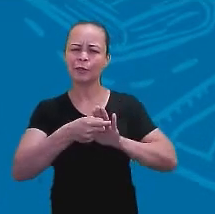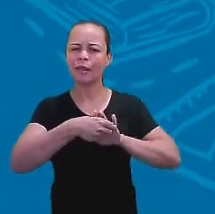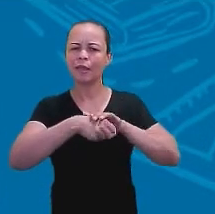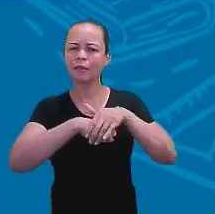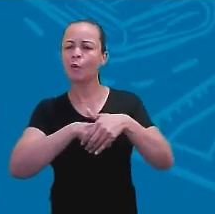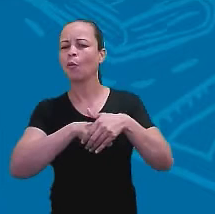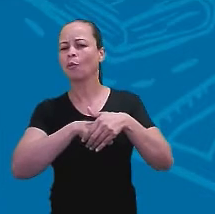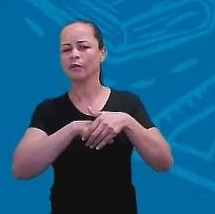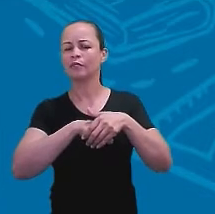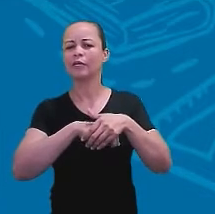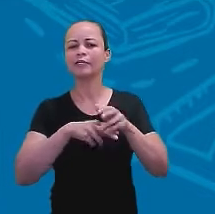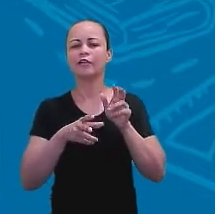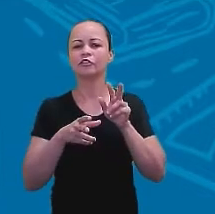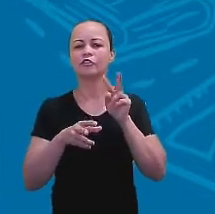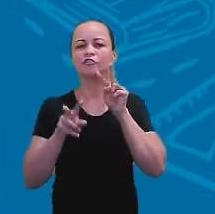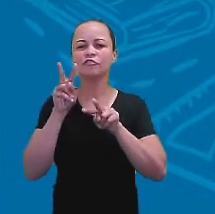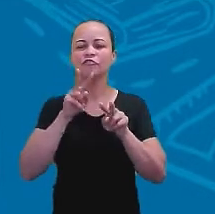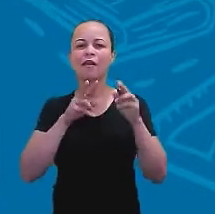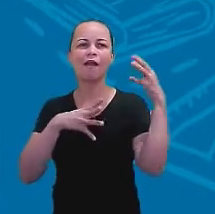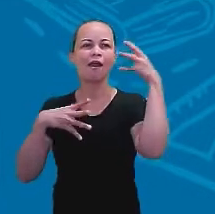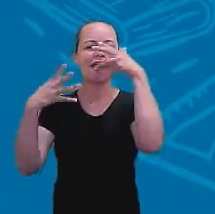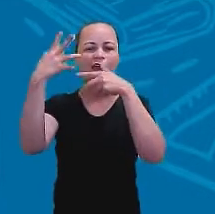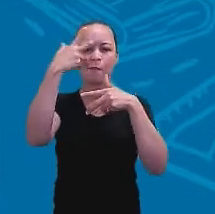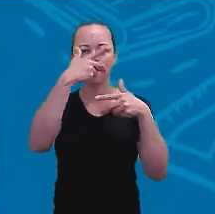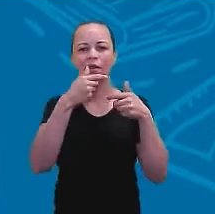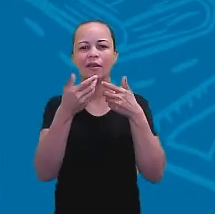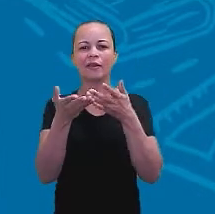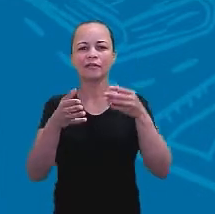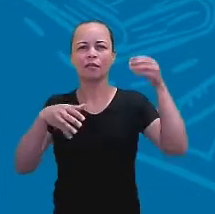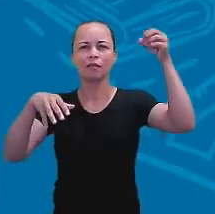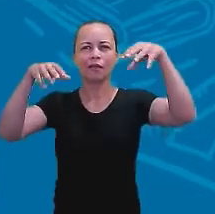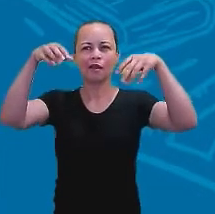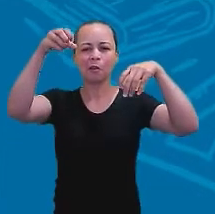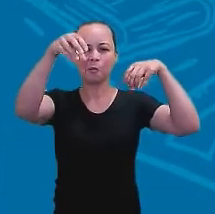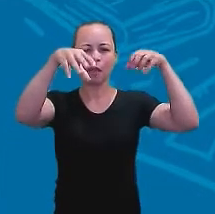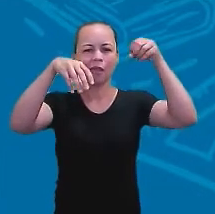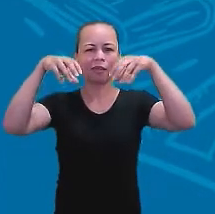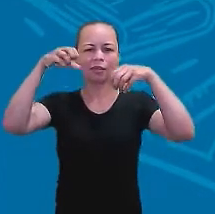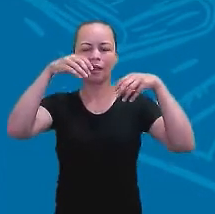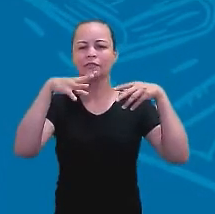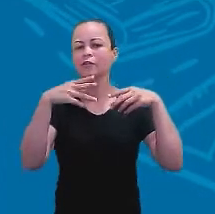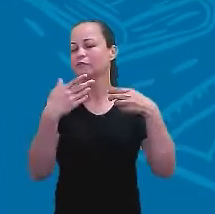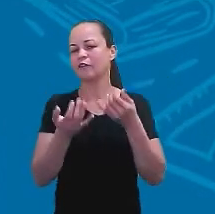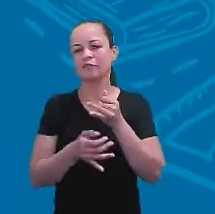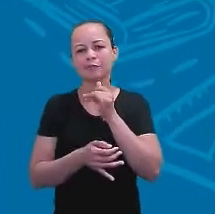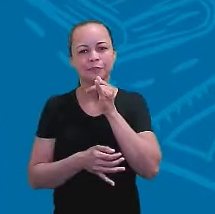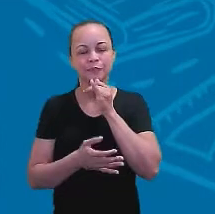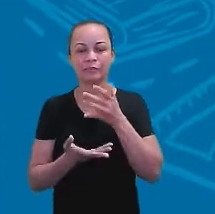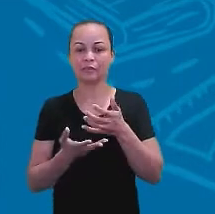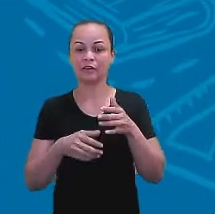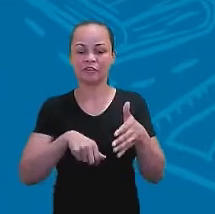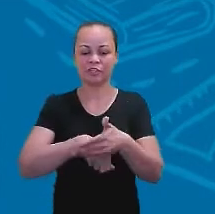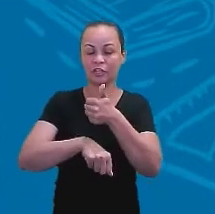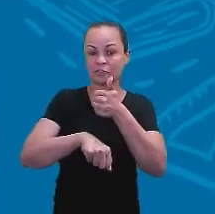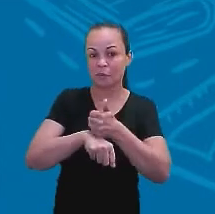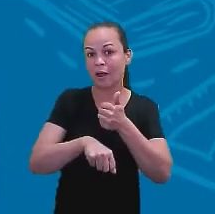gente evidencia a beleza dessa iluminação artificial através, por exemplo, né, das praças, da iluminação das